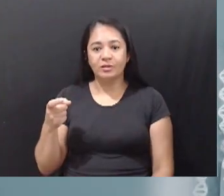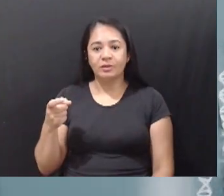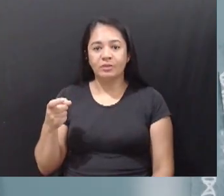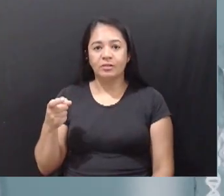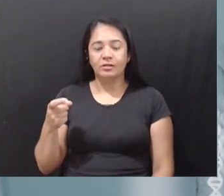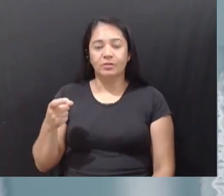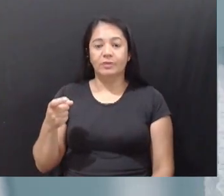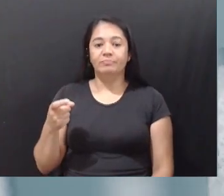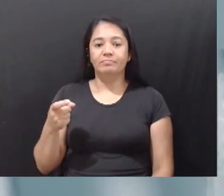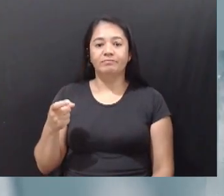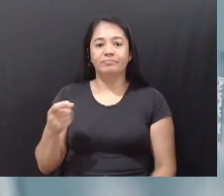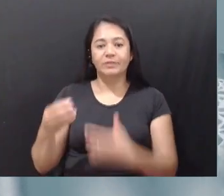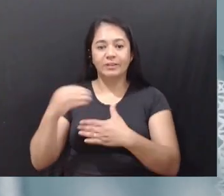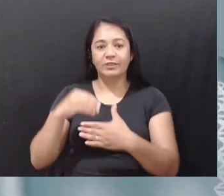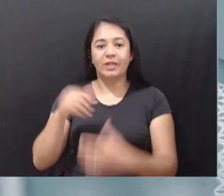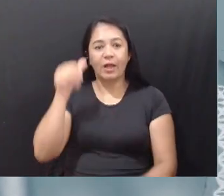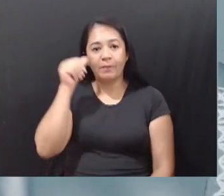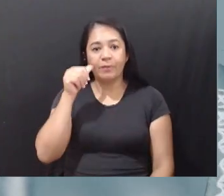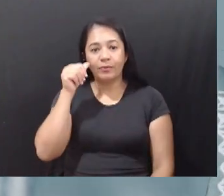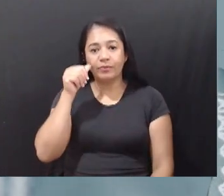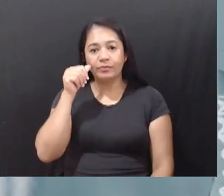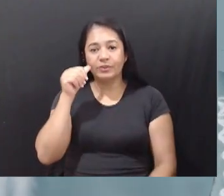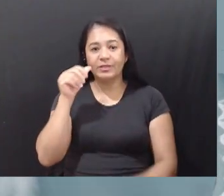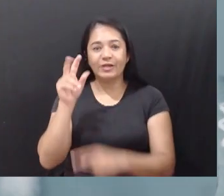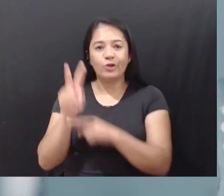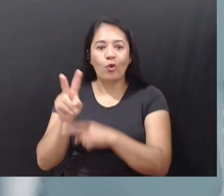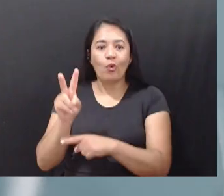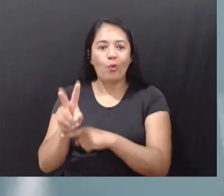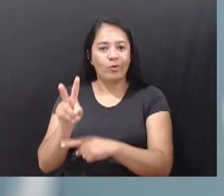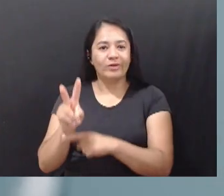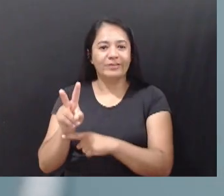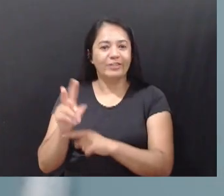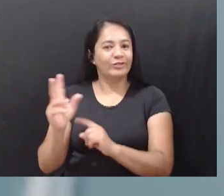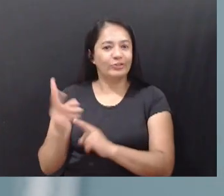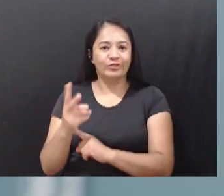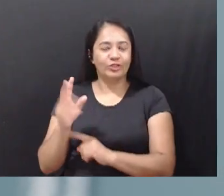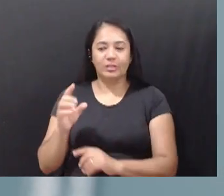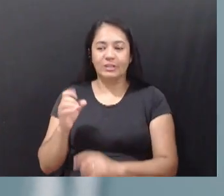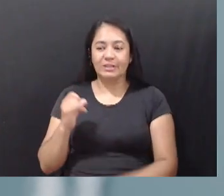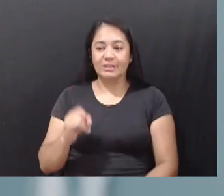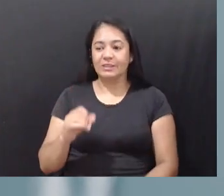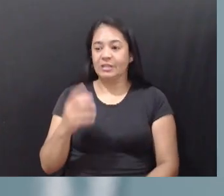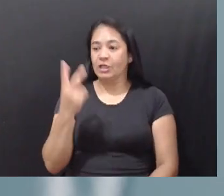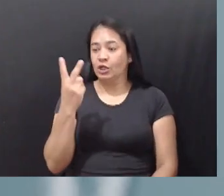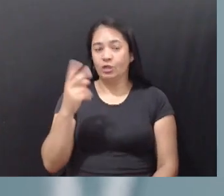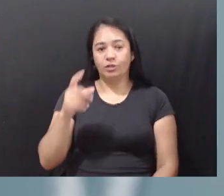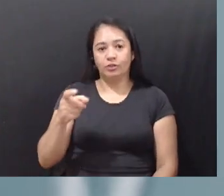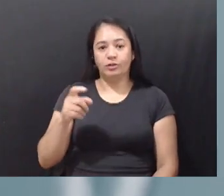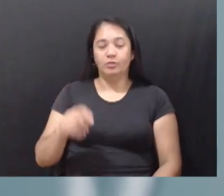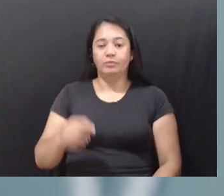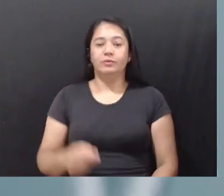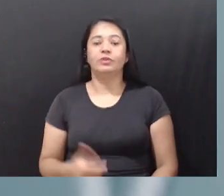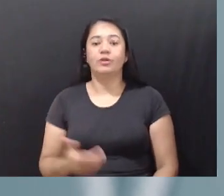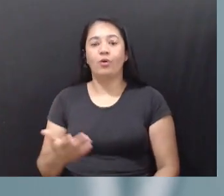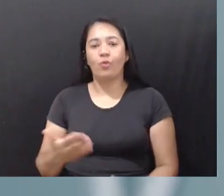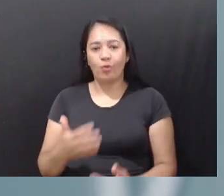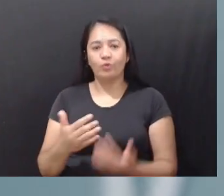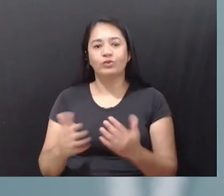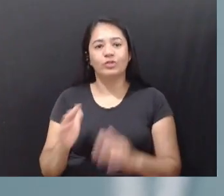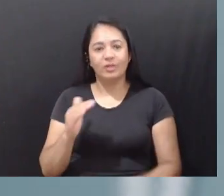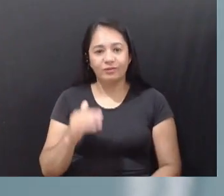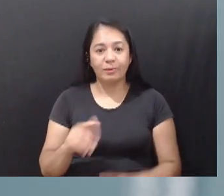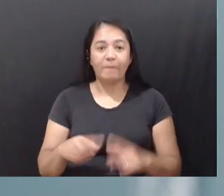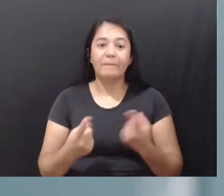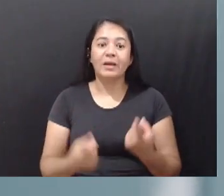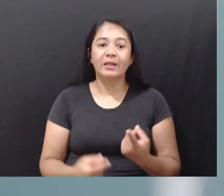gene está no cromossomo X, Cassiane, as mulheres são protegidas, porque se ela tem